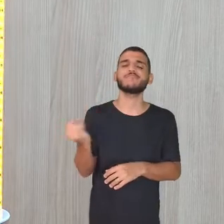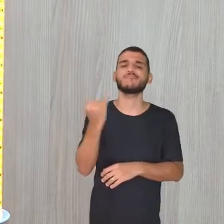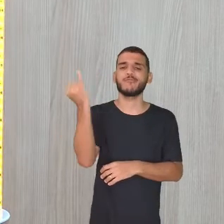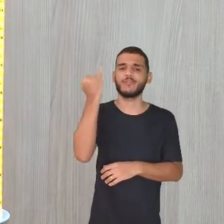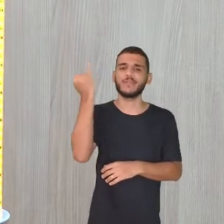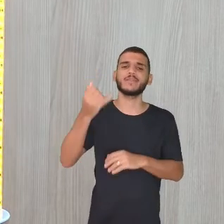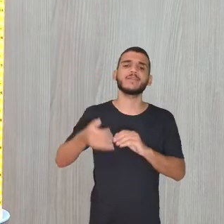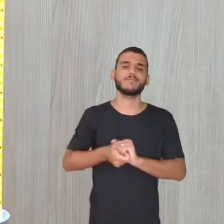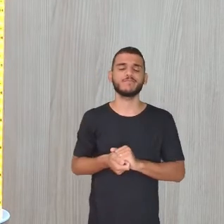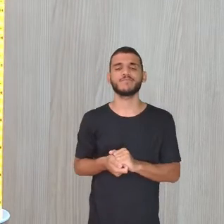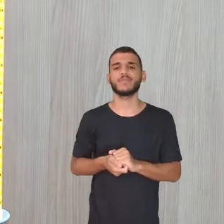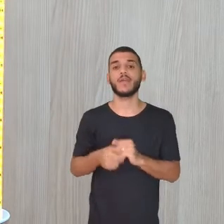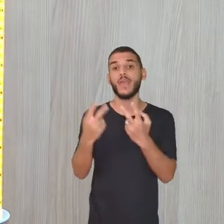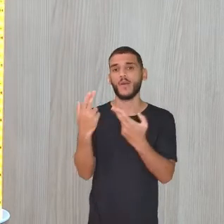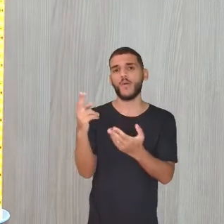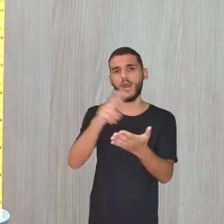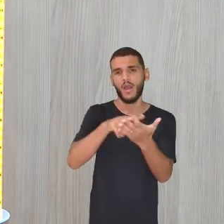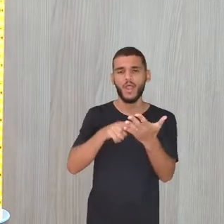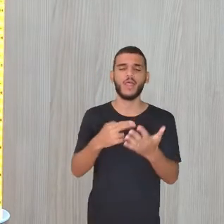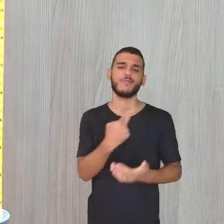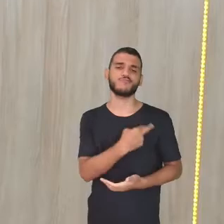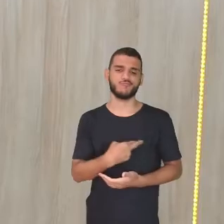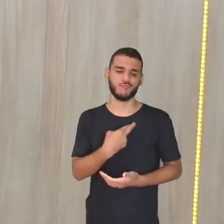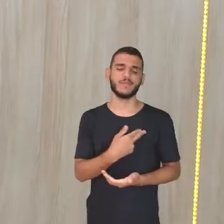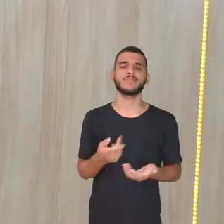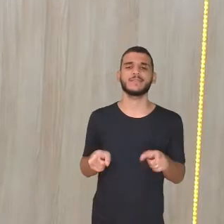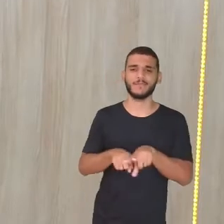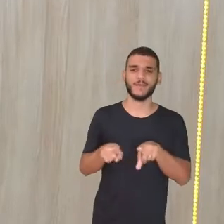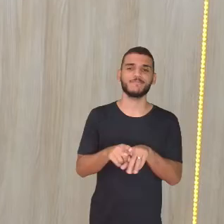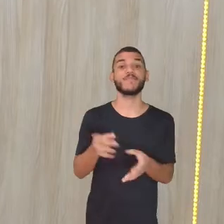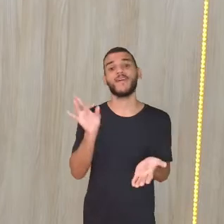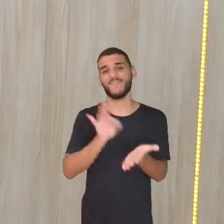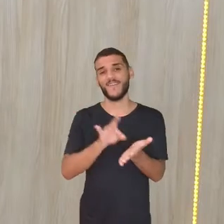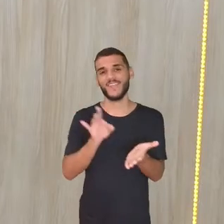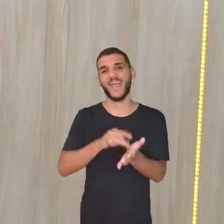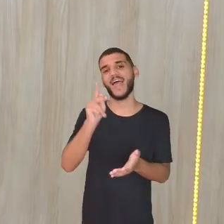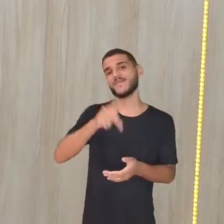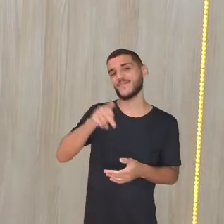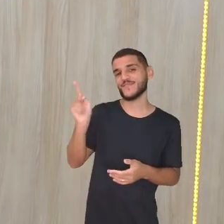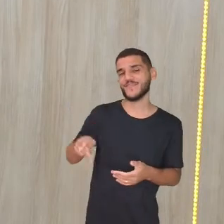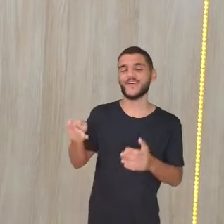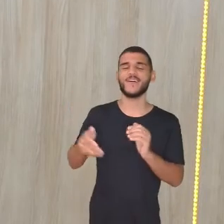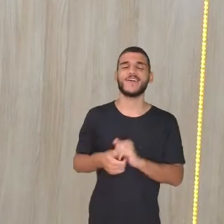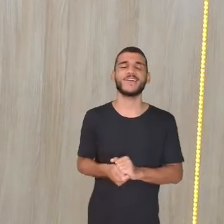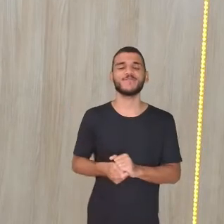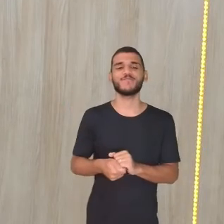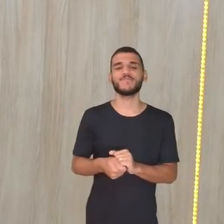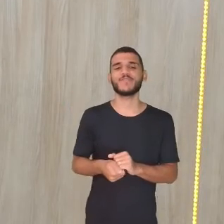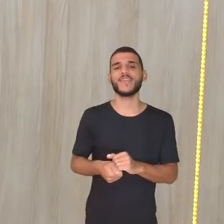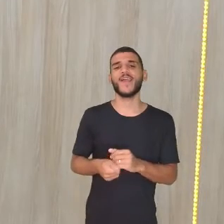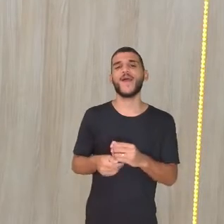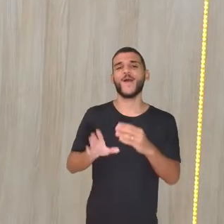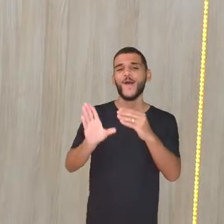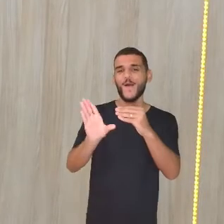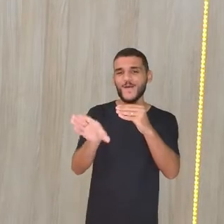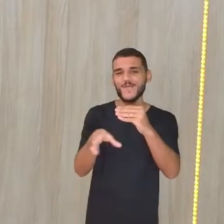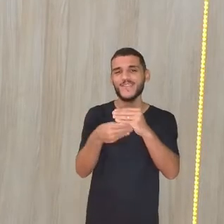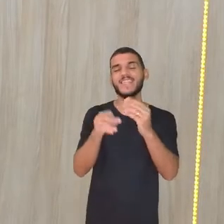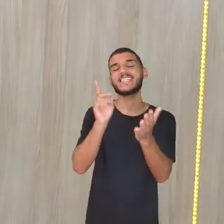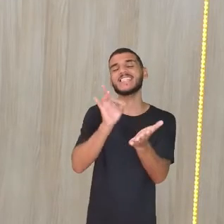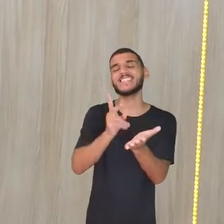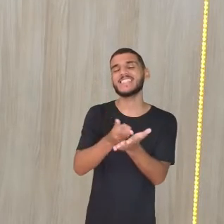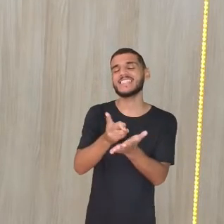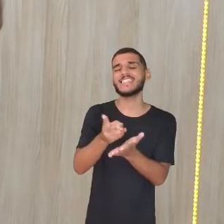ler um romance, por exemplo. Verdade, professora Viviane. Seus comentários sempre enriquecem a aula e,